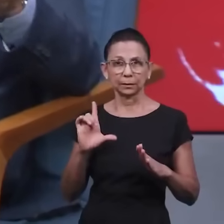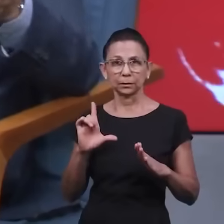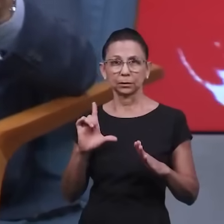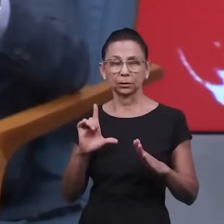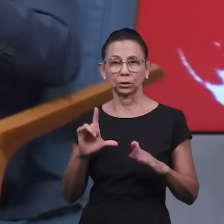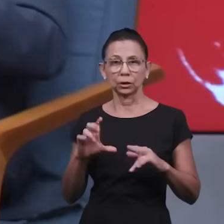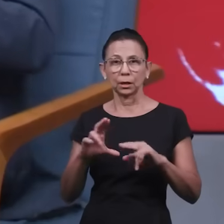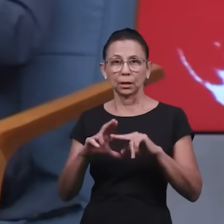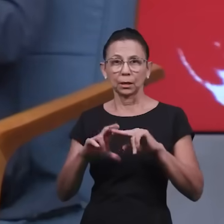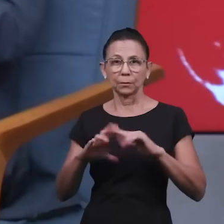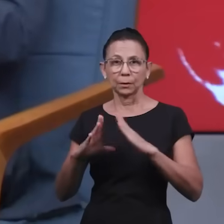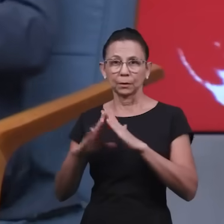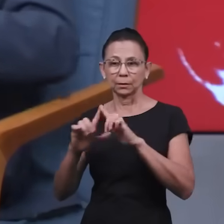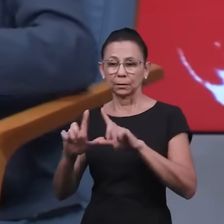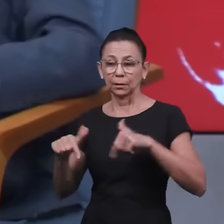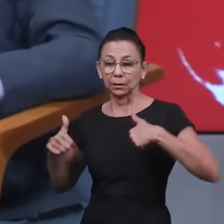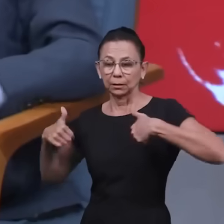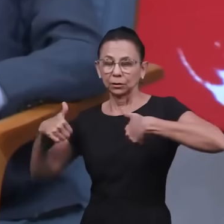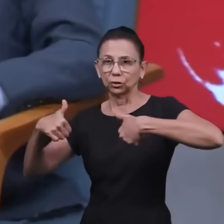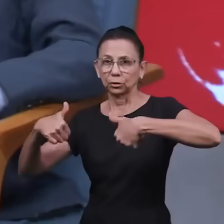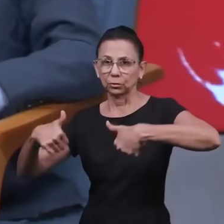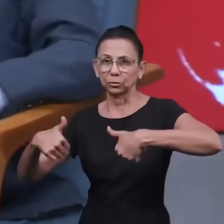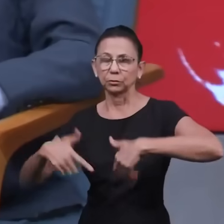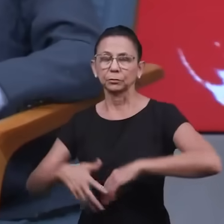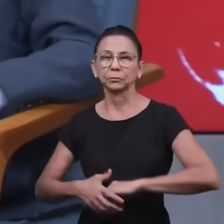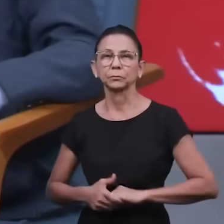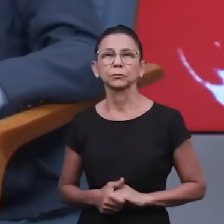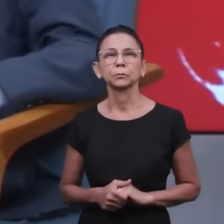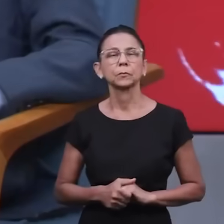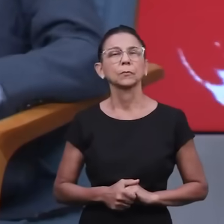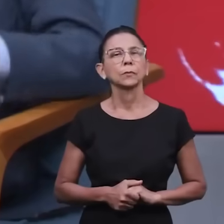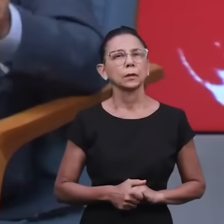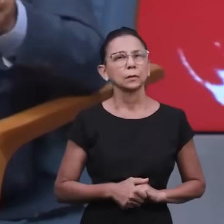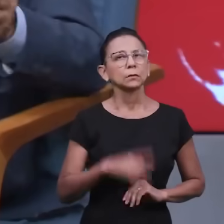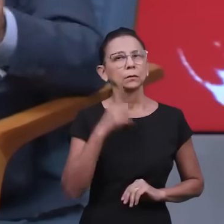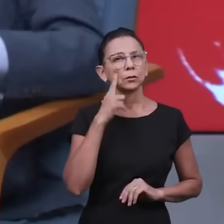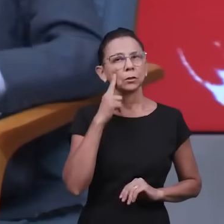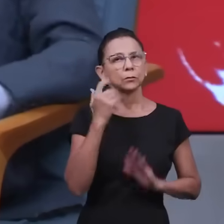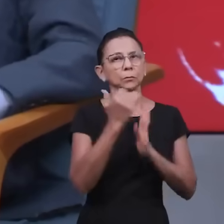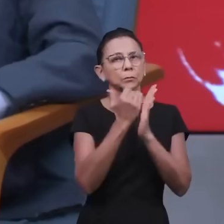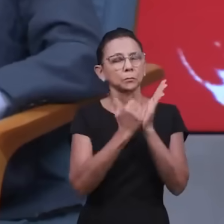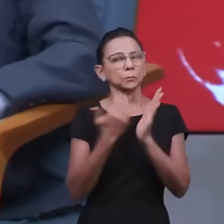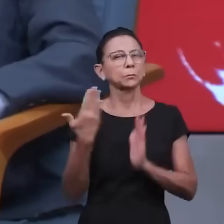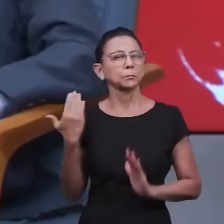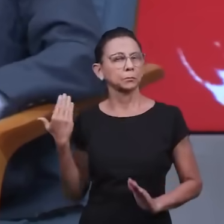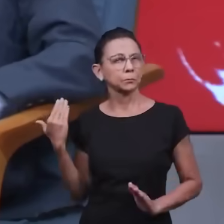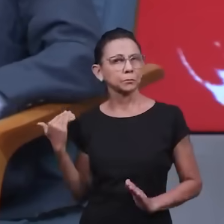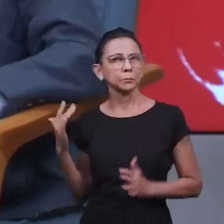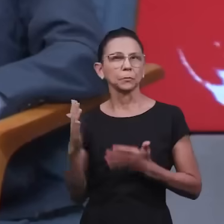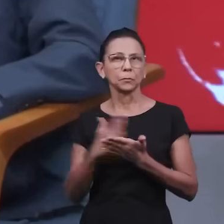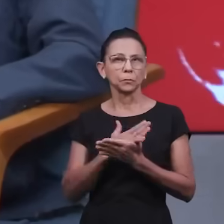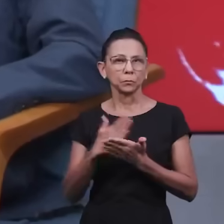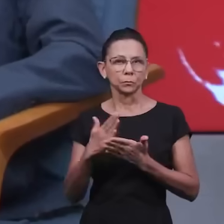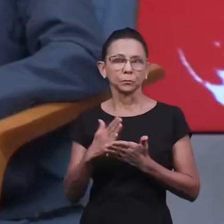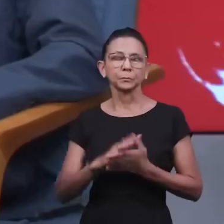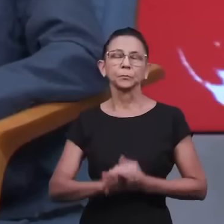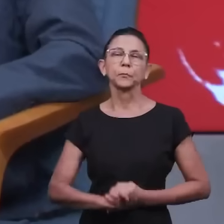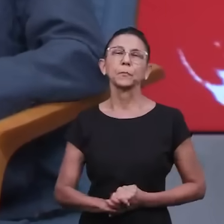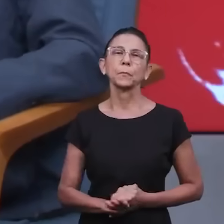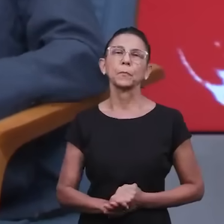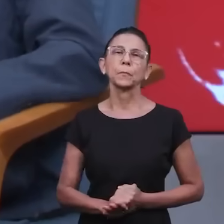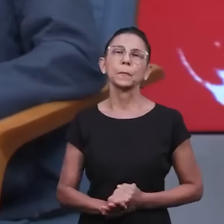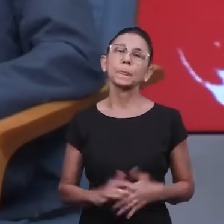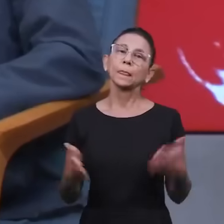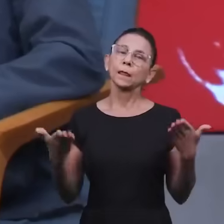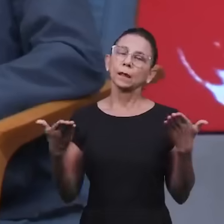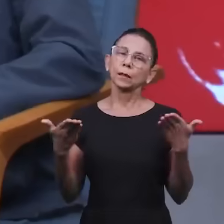igreja, trazendo a igreja para essa conclusão do apóstolo Paulo, foi tudo aquilo que nós já discutimos nos programas anteriores.